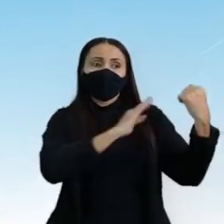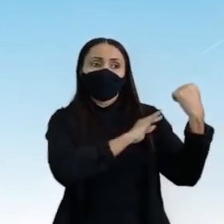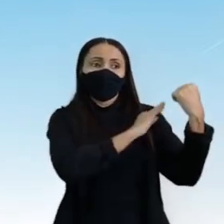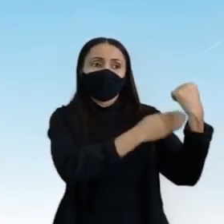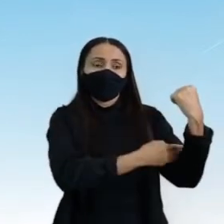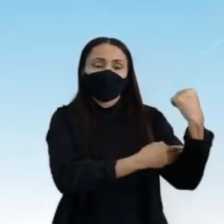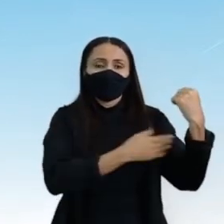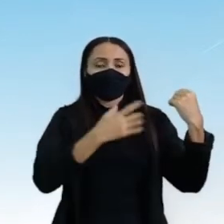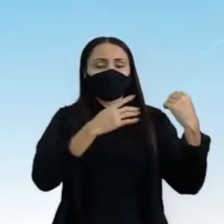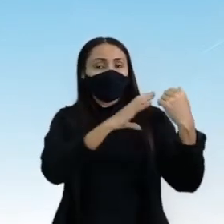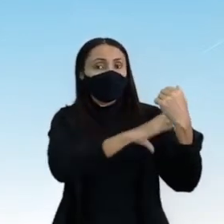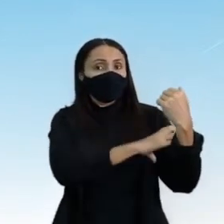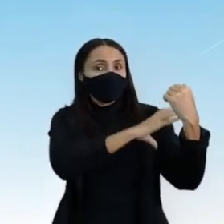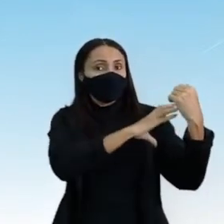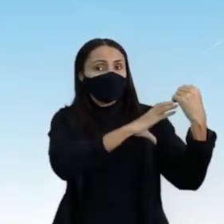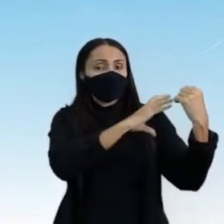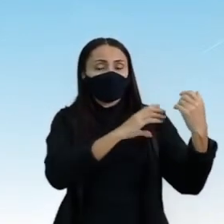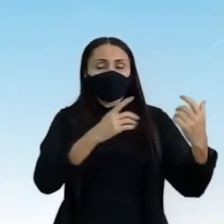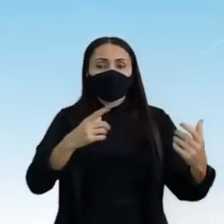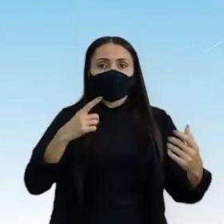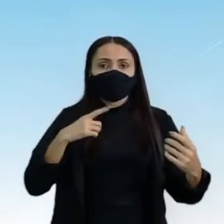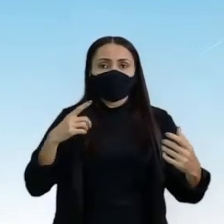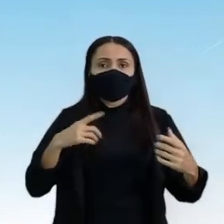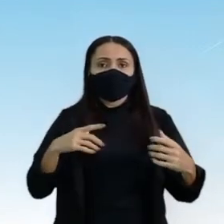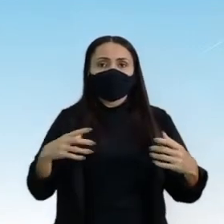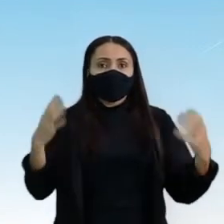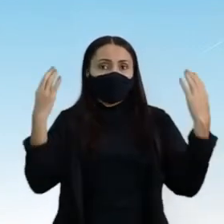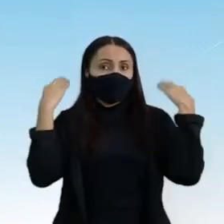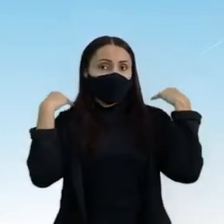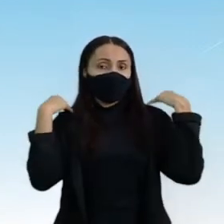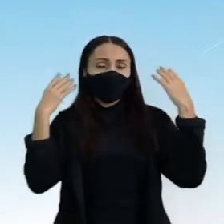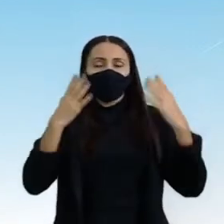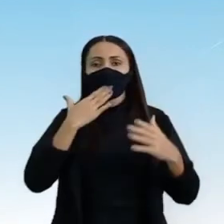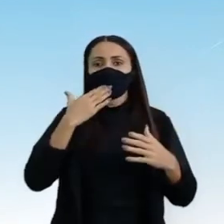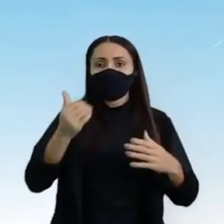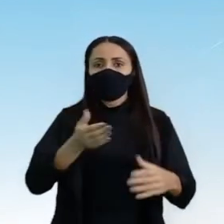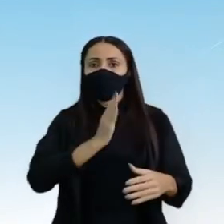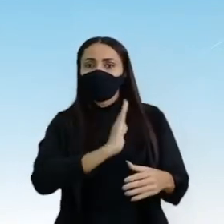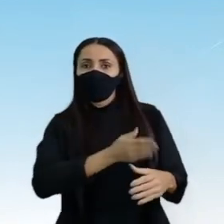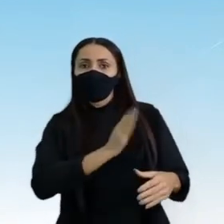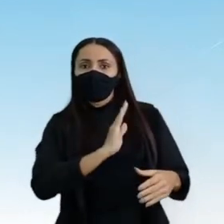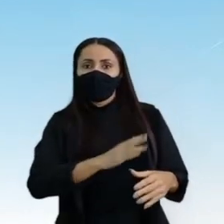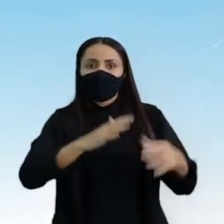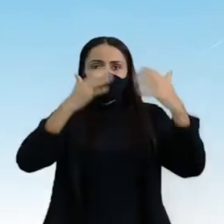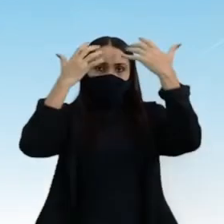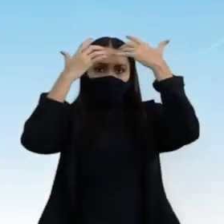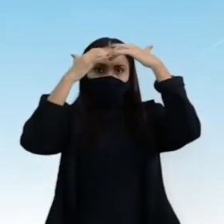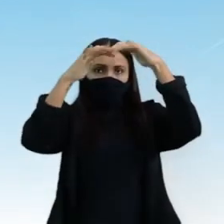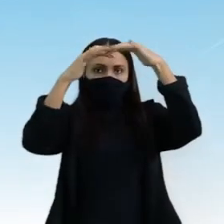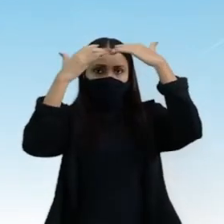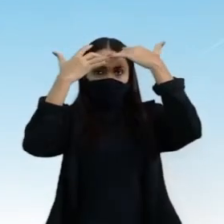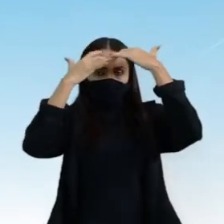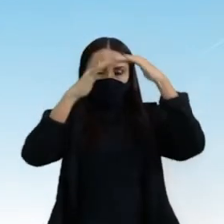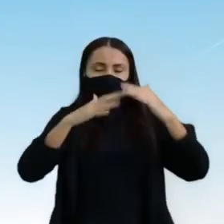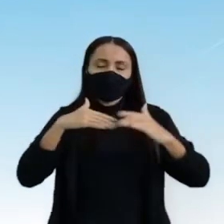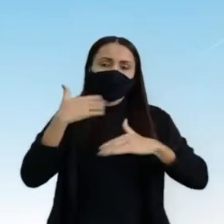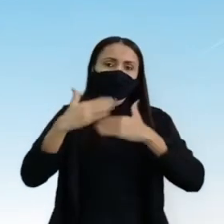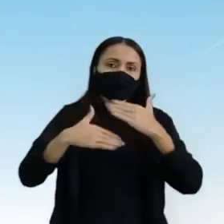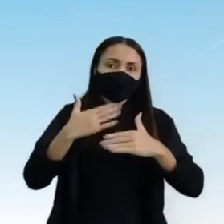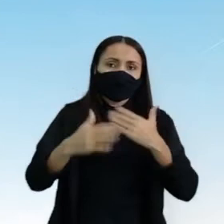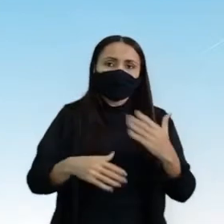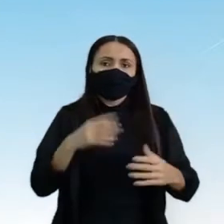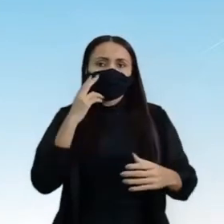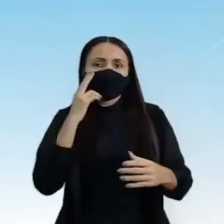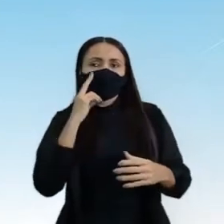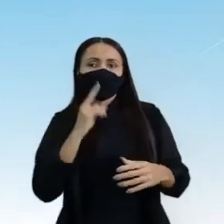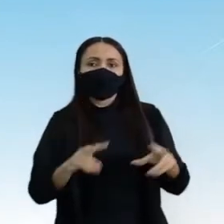é desenvolvido, eu vou ter pulmões melhores, coração, meu cérebro vai estar mais bem desenvolvido. Então eu tenho que olhar